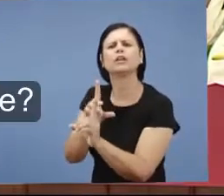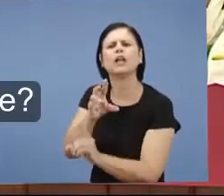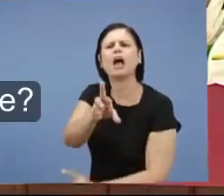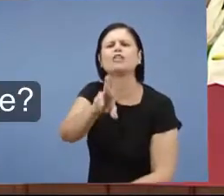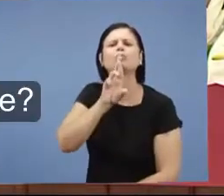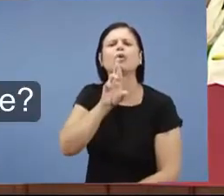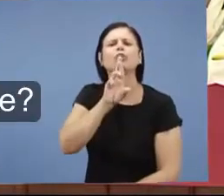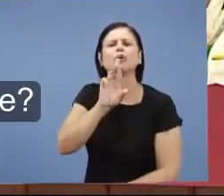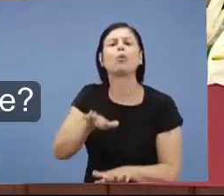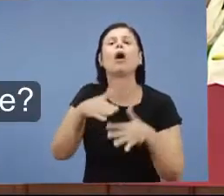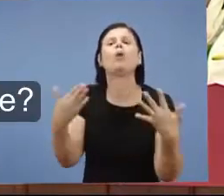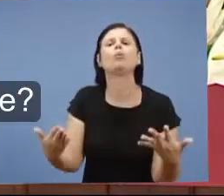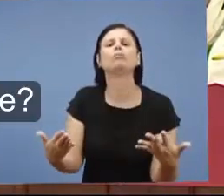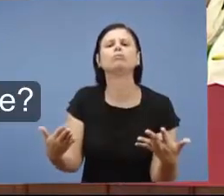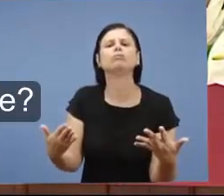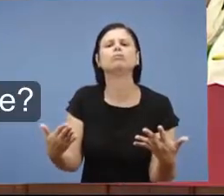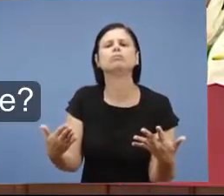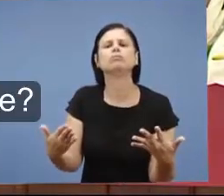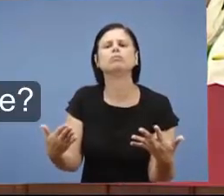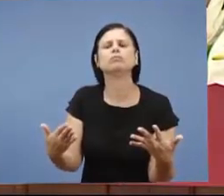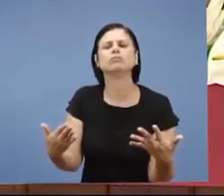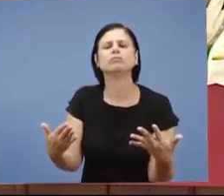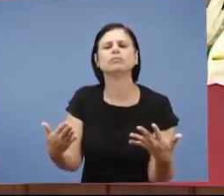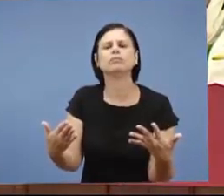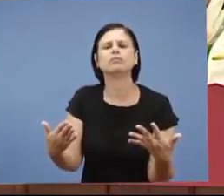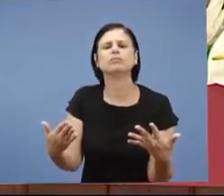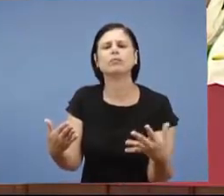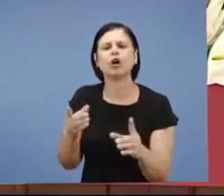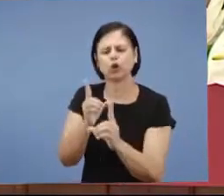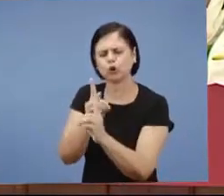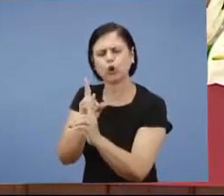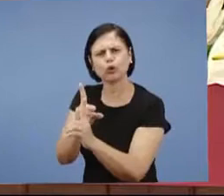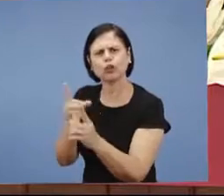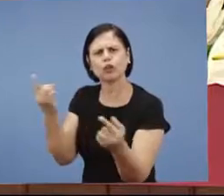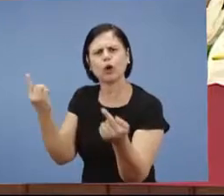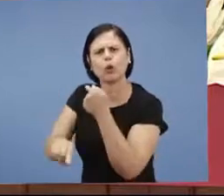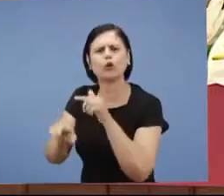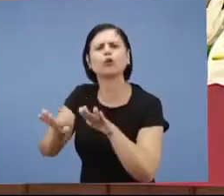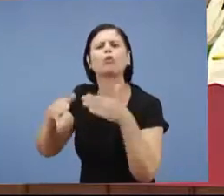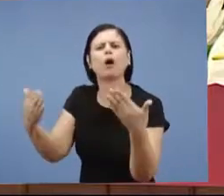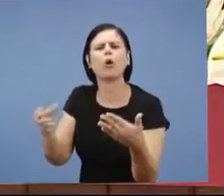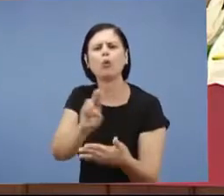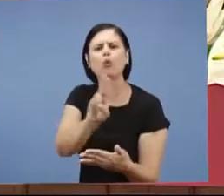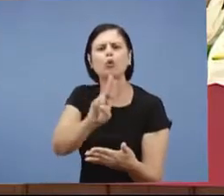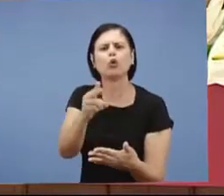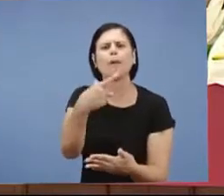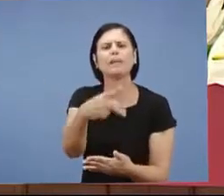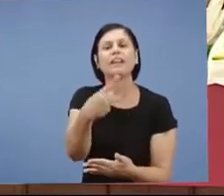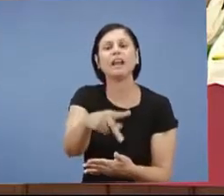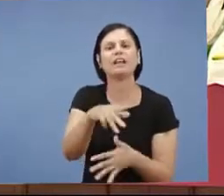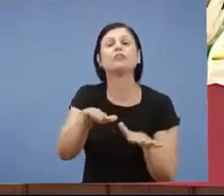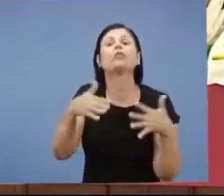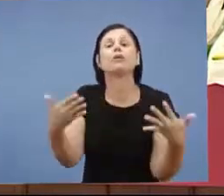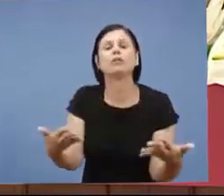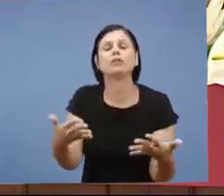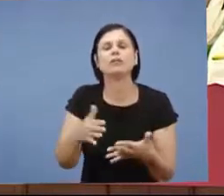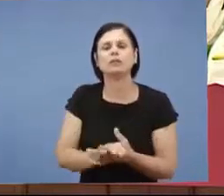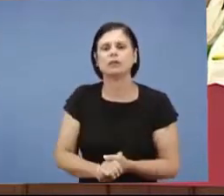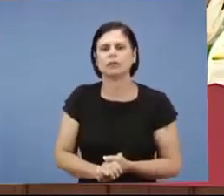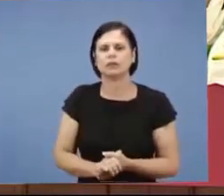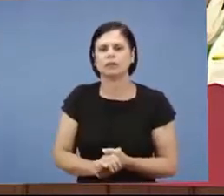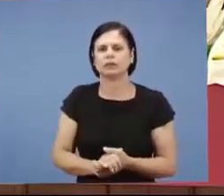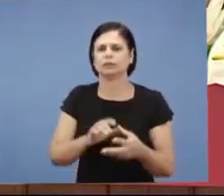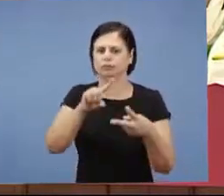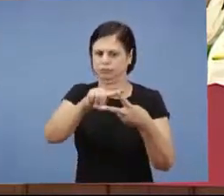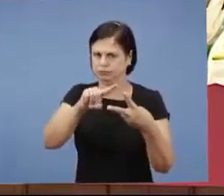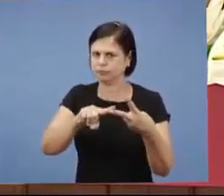Quais são os elementos que se opõem à doutrina? Quem são eles? Como é o nome deles? Então ele já